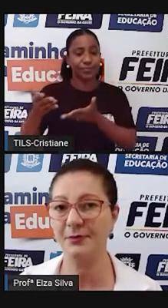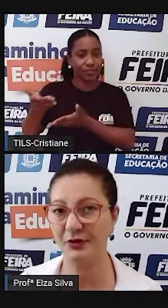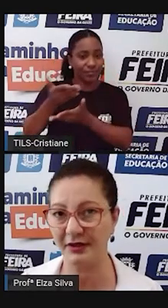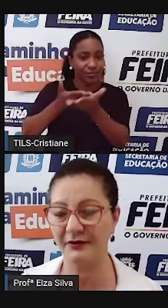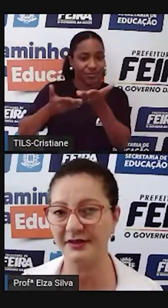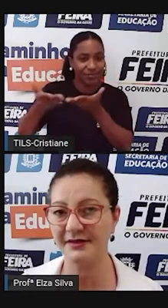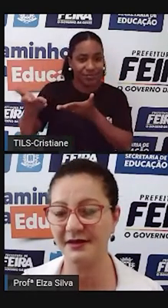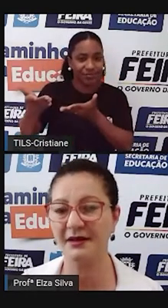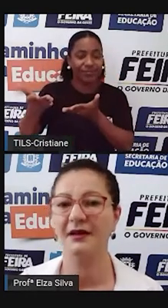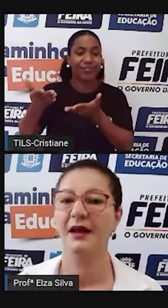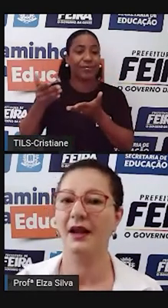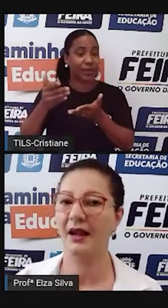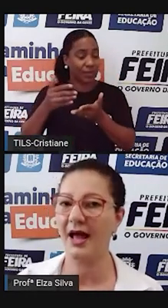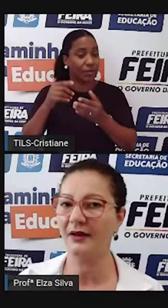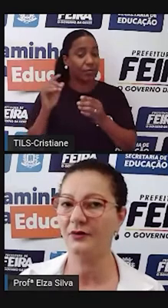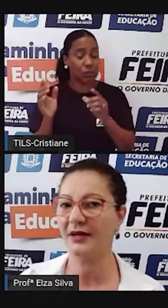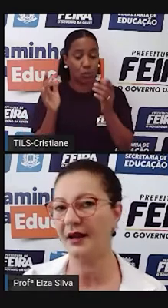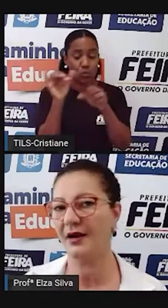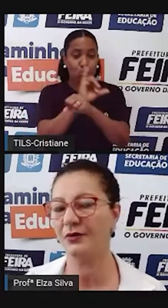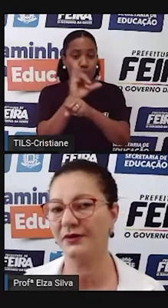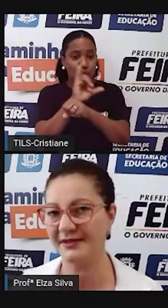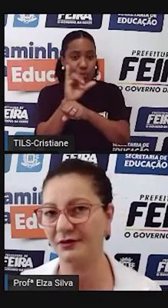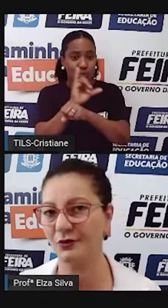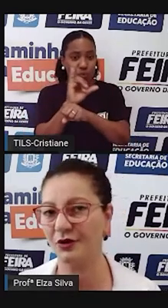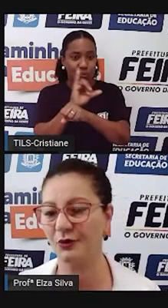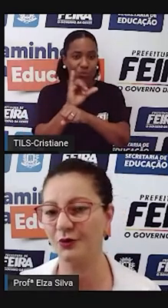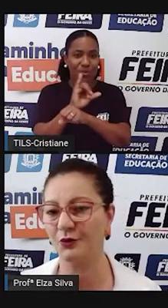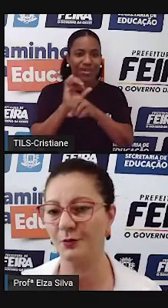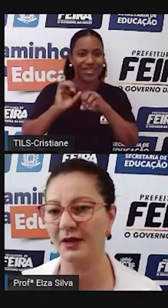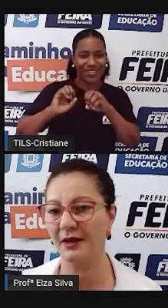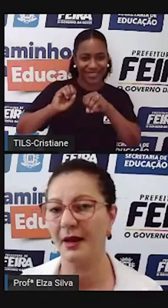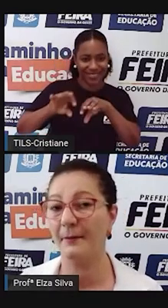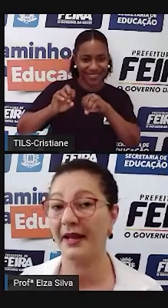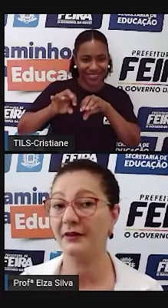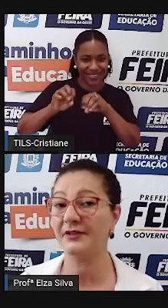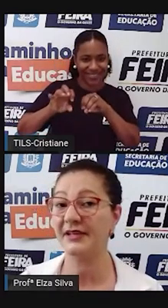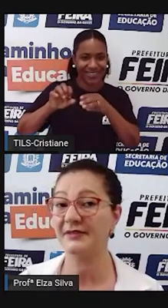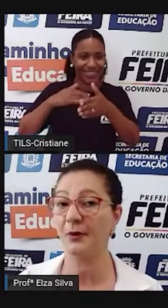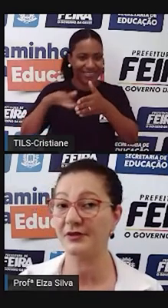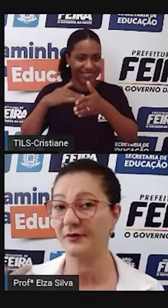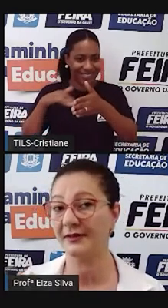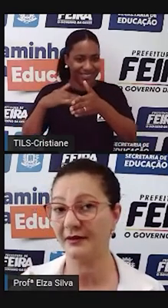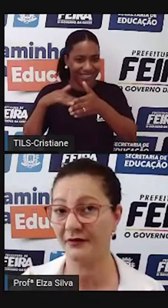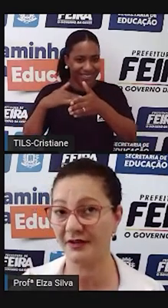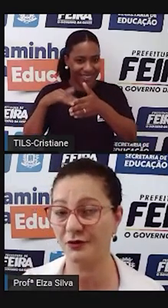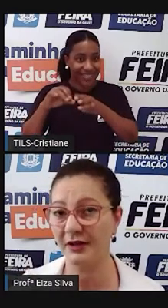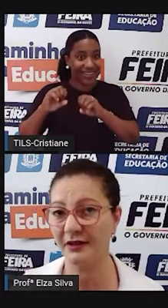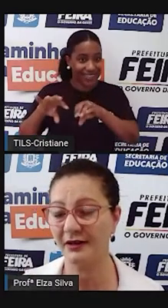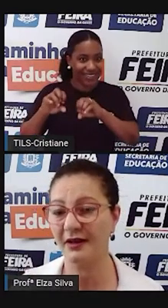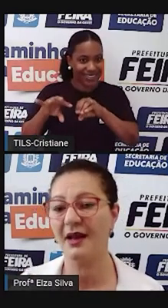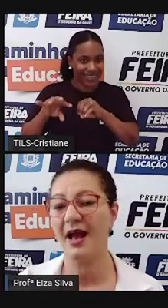ficam disponíveis lá no canal da Seduc no YouTube, para que vocês possam,